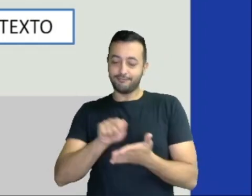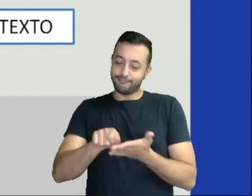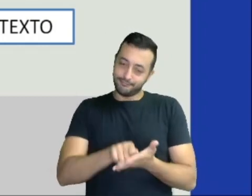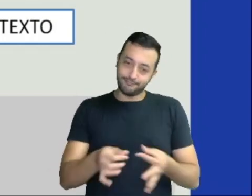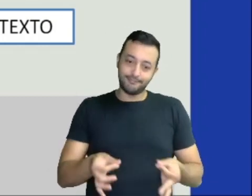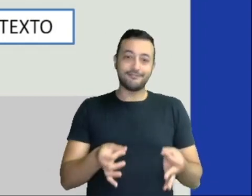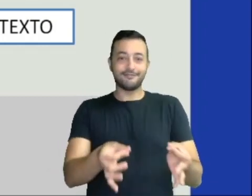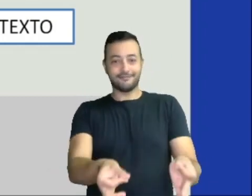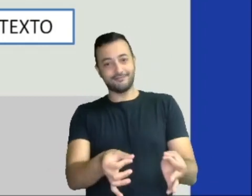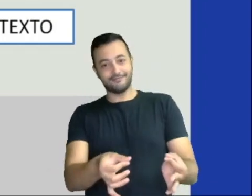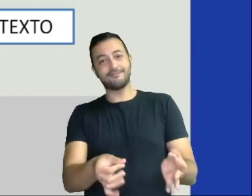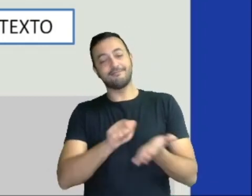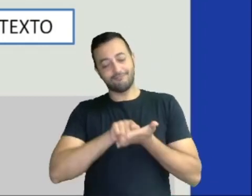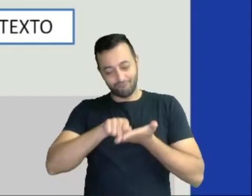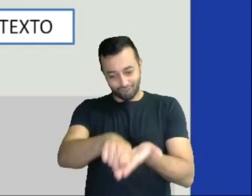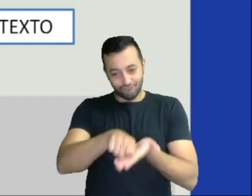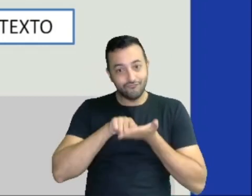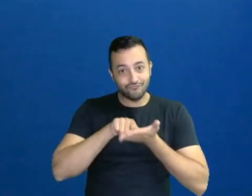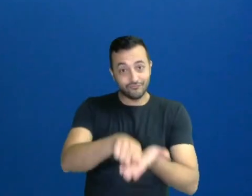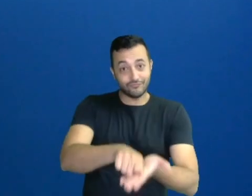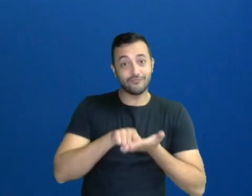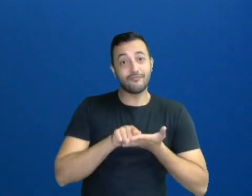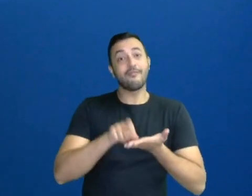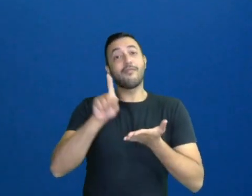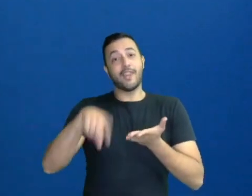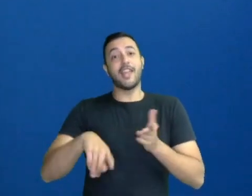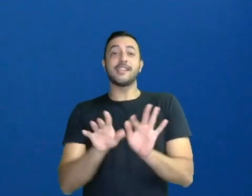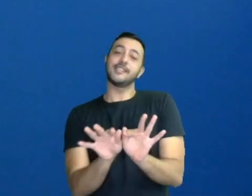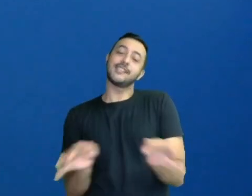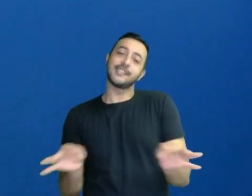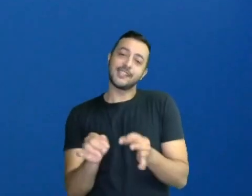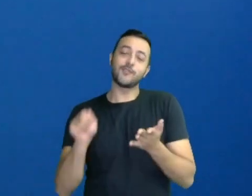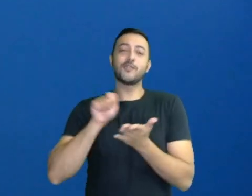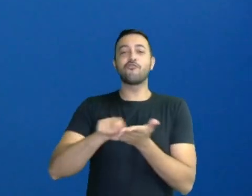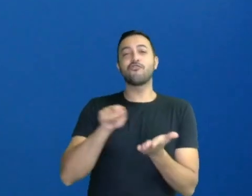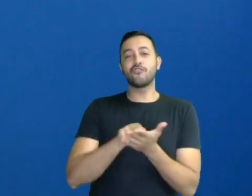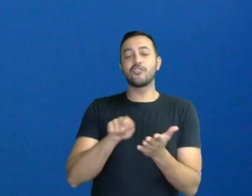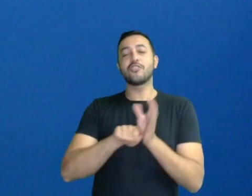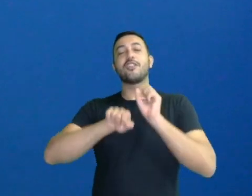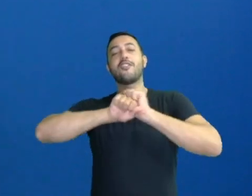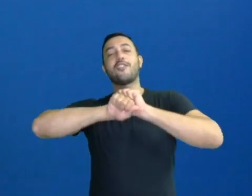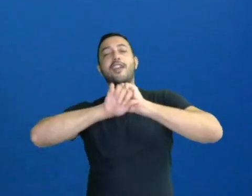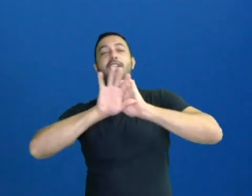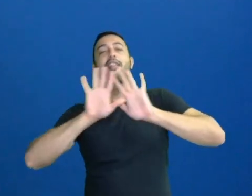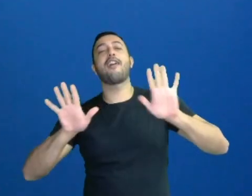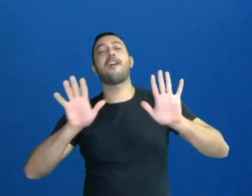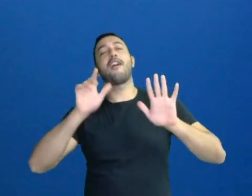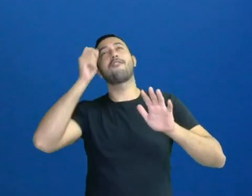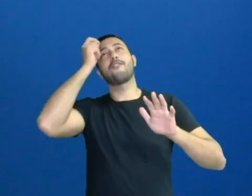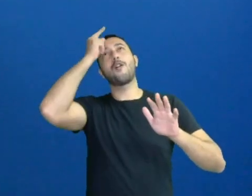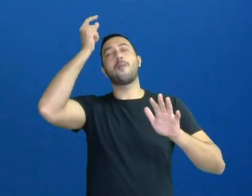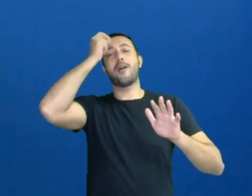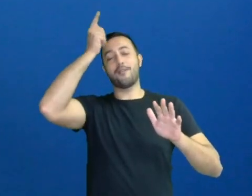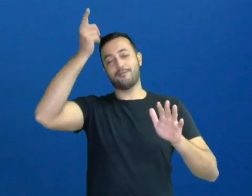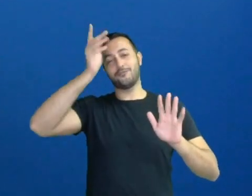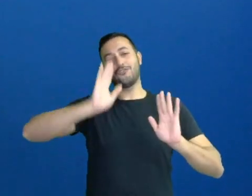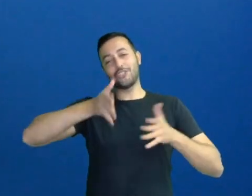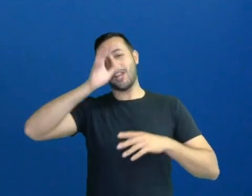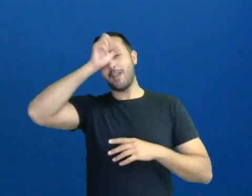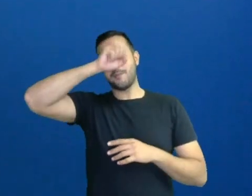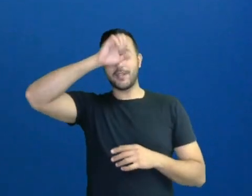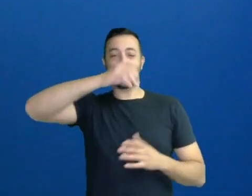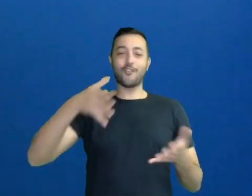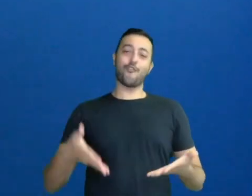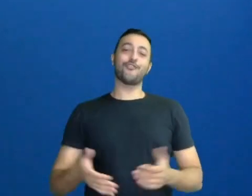né que os bilhetes são mensagem simples escritas de forma Clara informal isso a gente